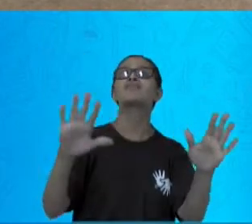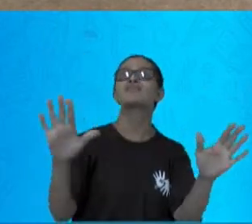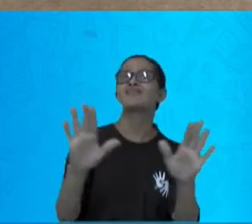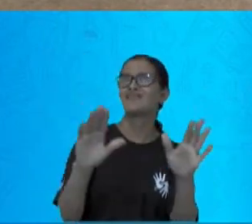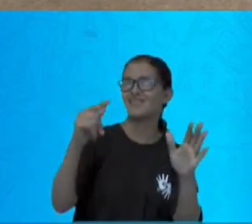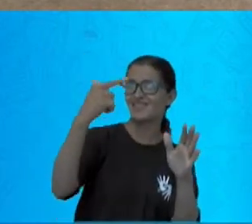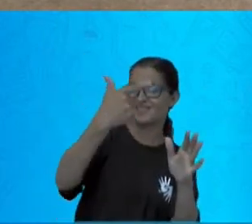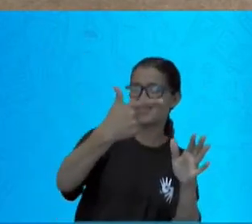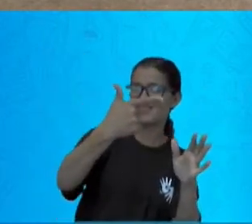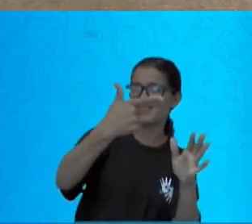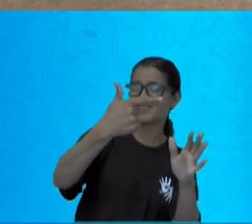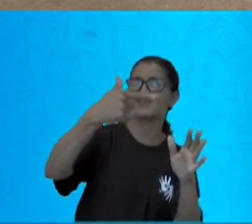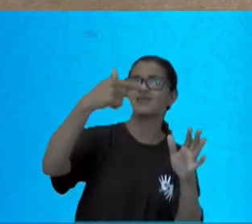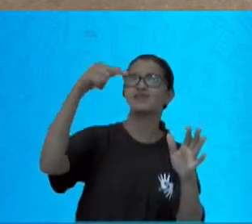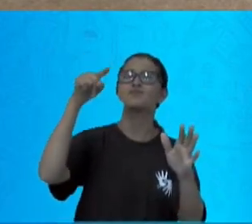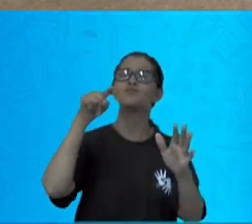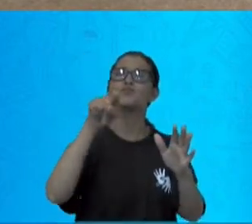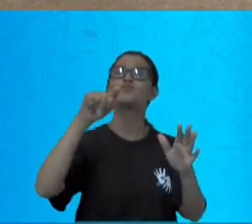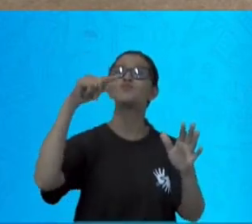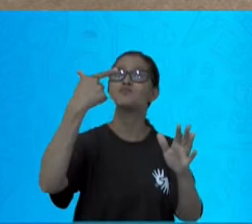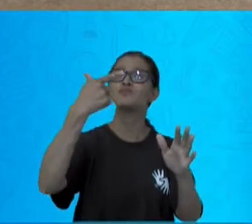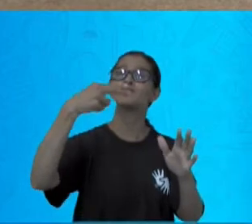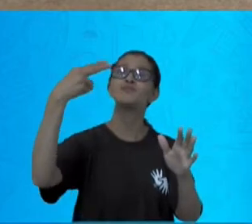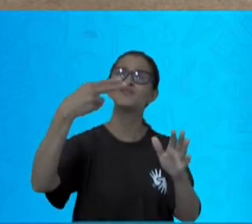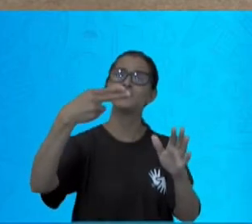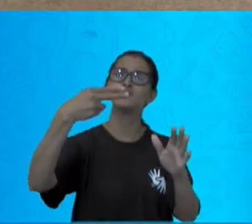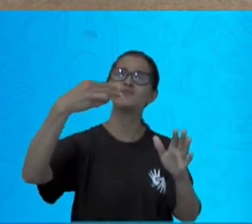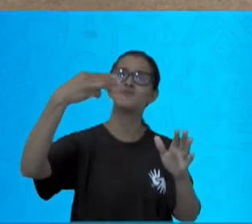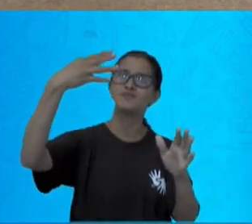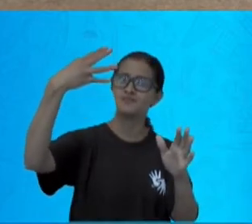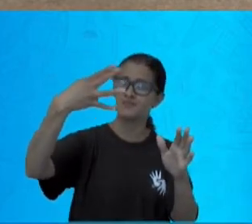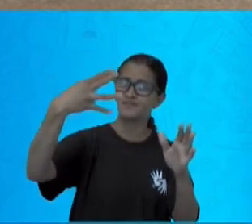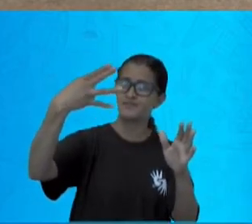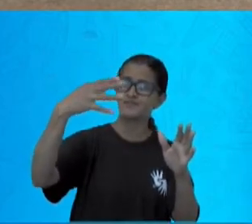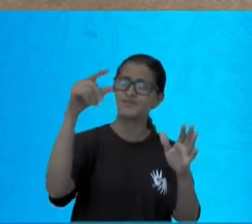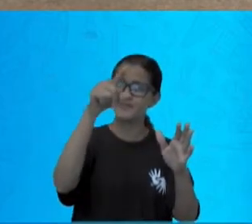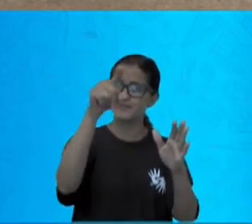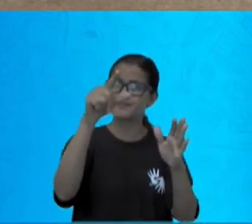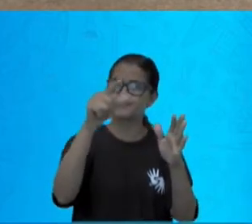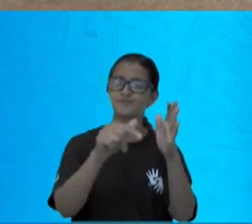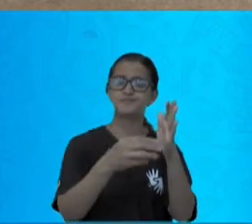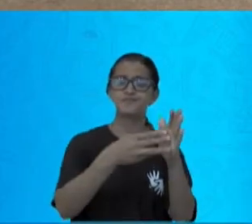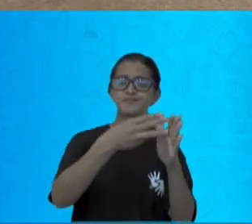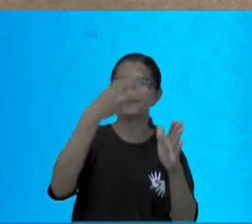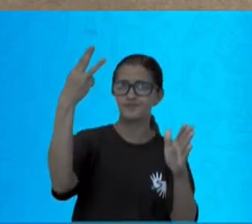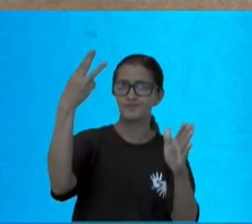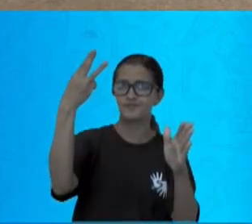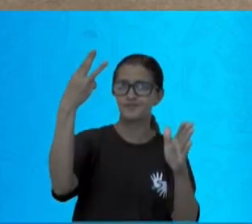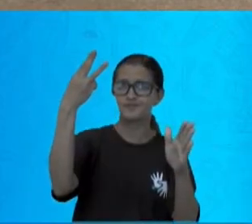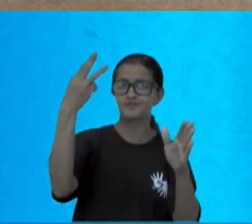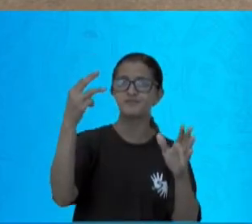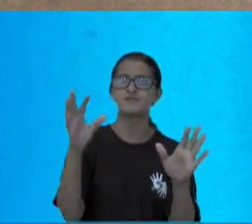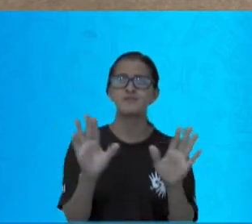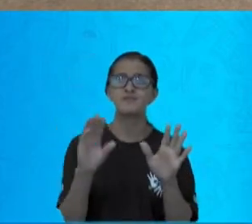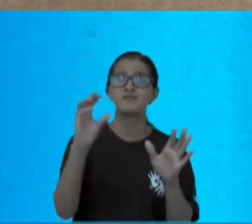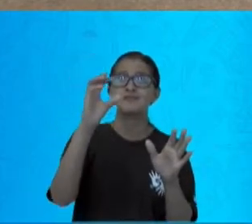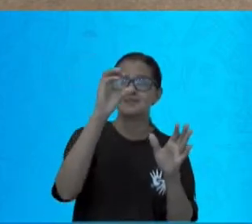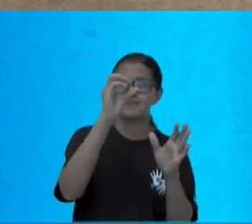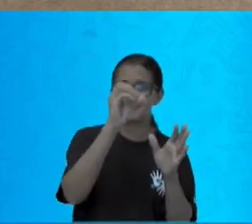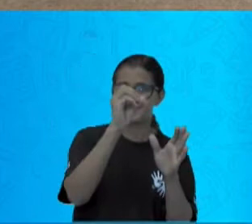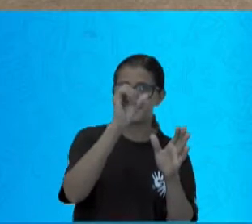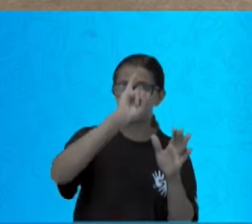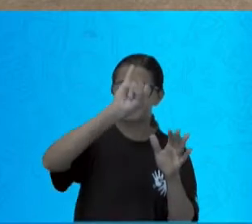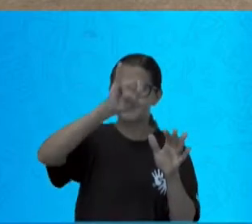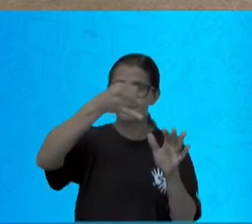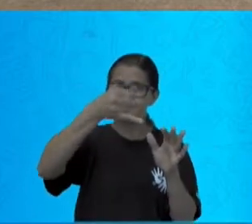vezes 2, 4. 0,3, nós sabemos que 0,3 é 3 décimos, nós já